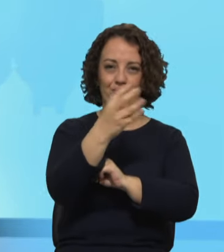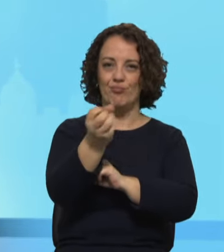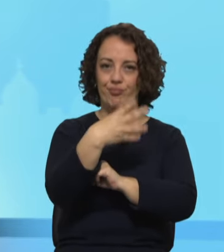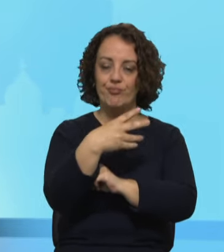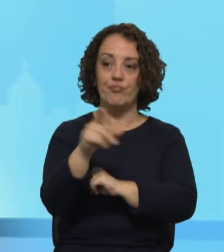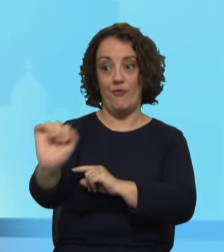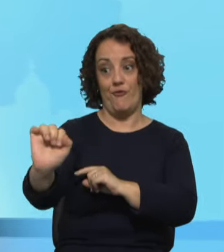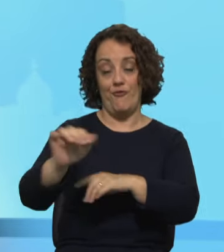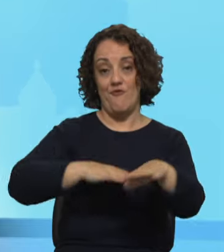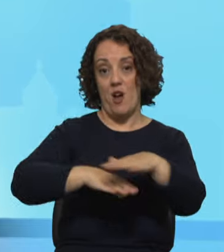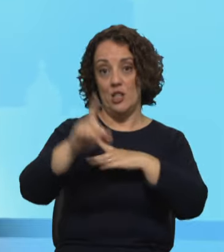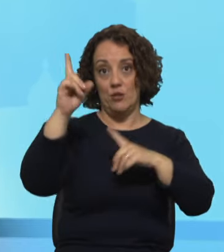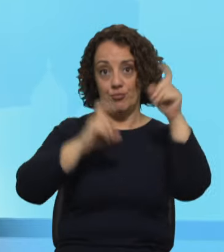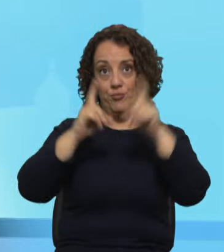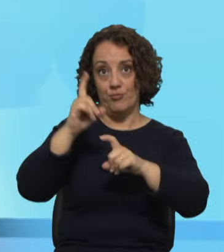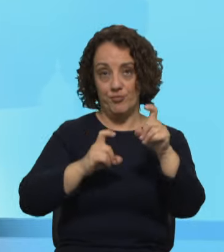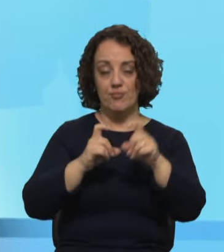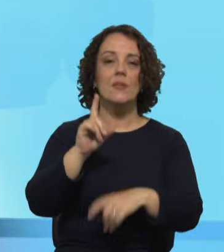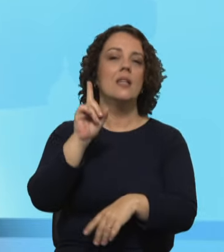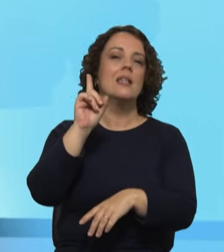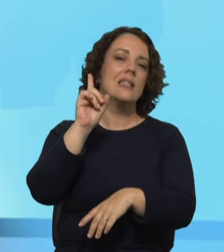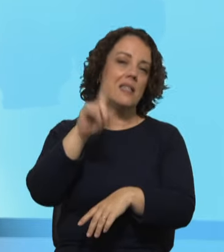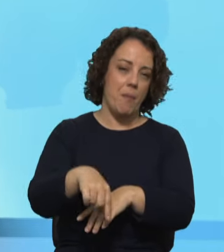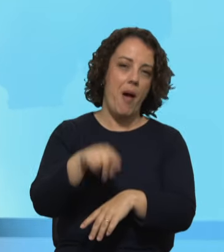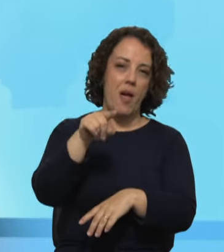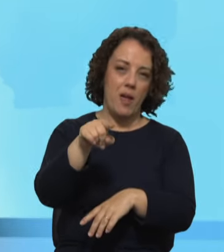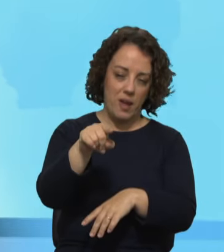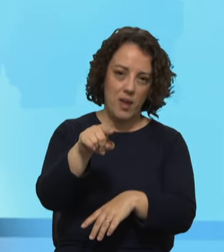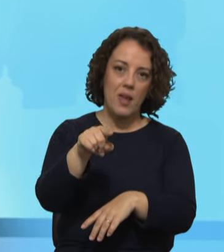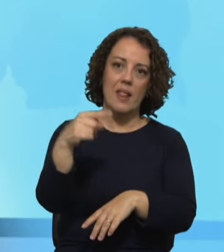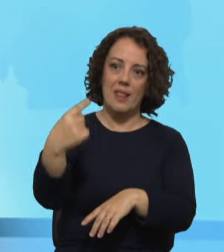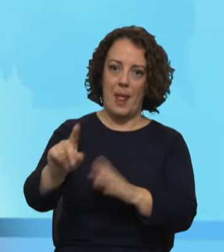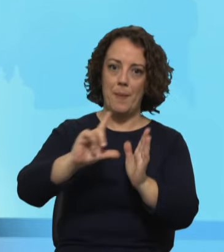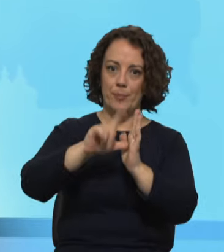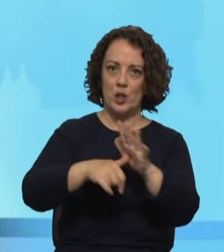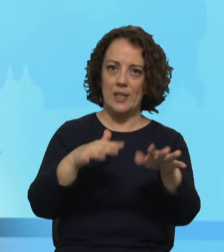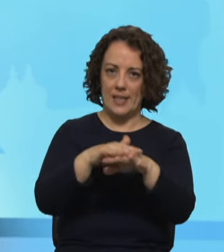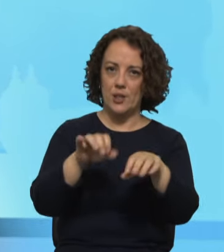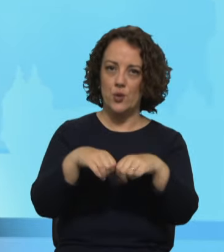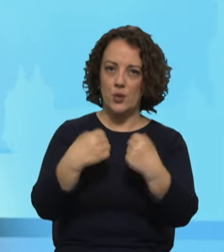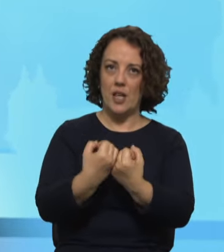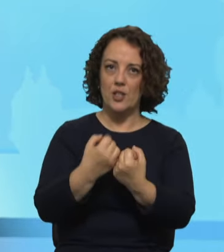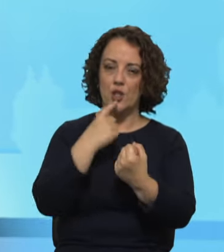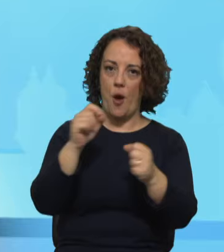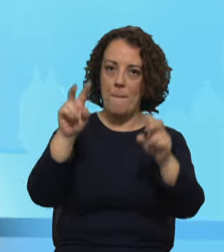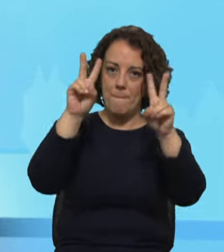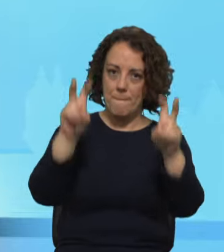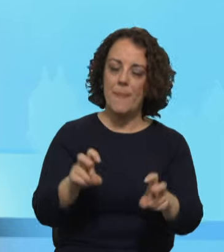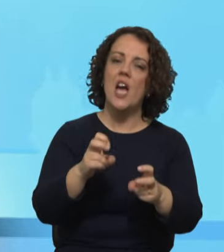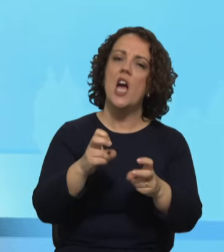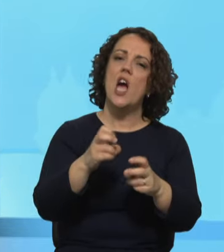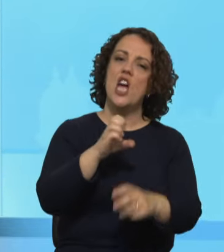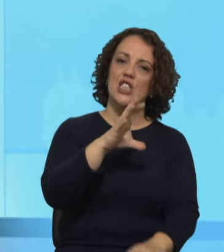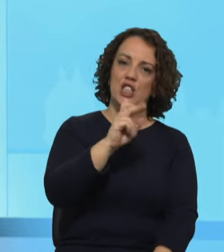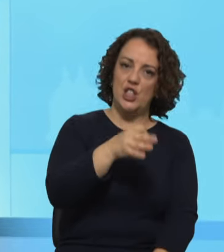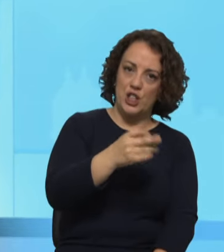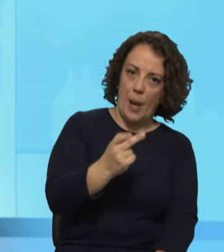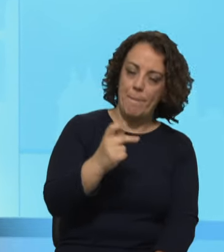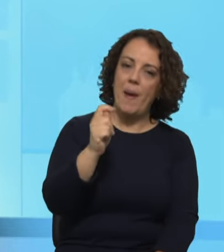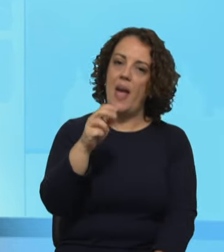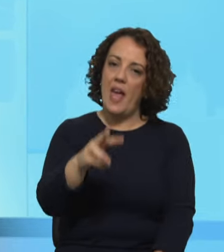responsabilidade tiradas por vós podem ser também encontradas num projeto nas redes sociais de Chapa em chapa indo procurar através